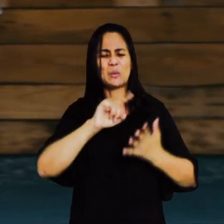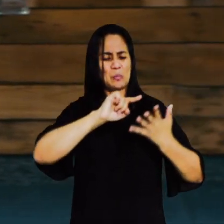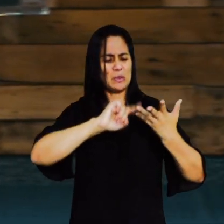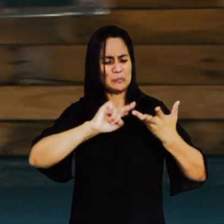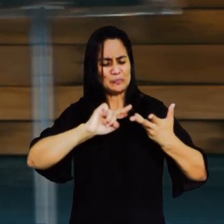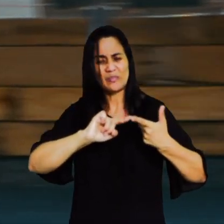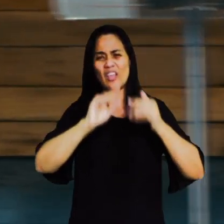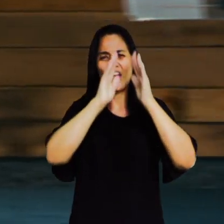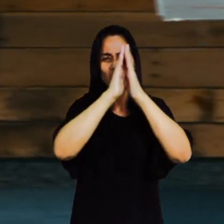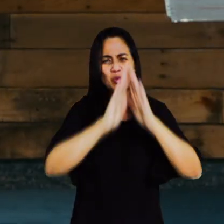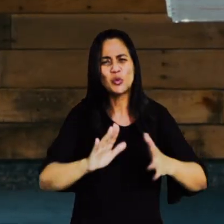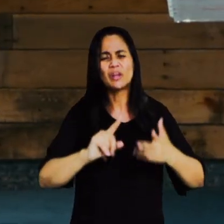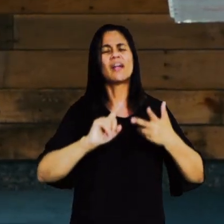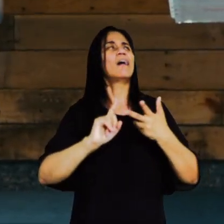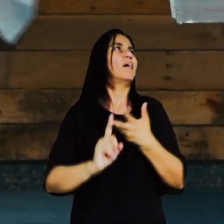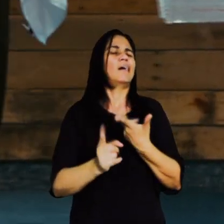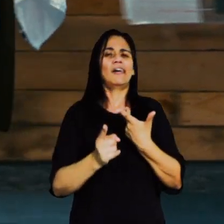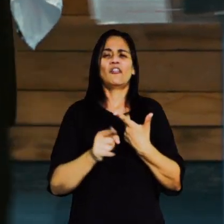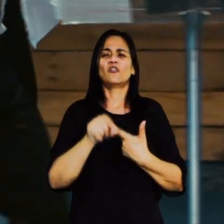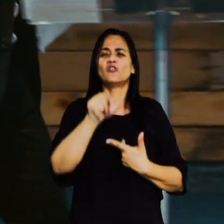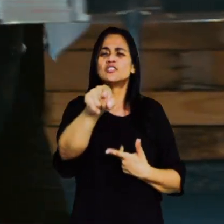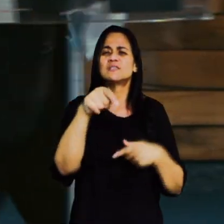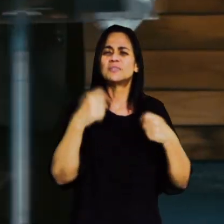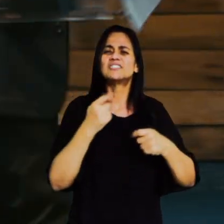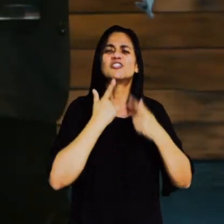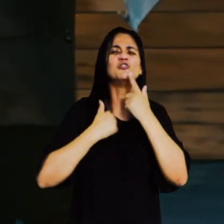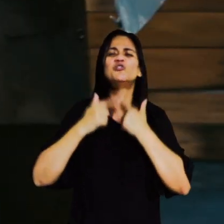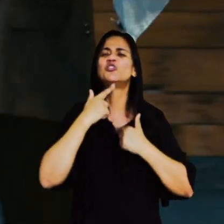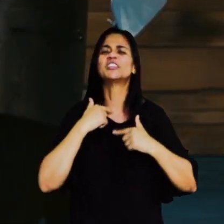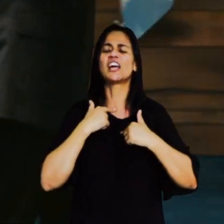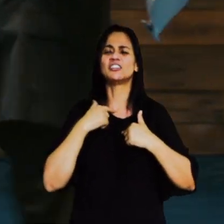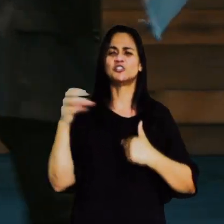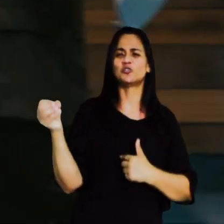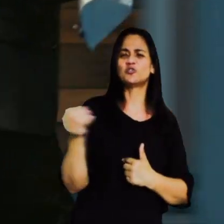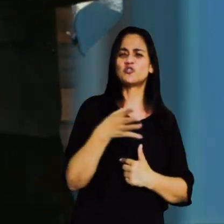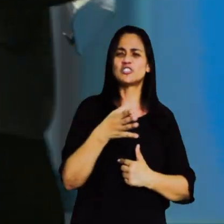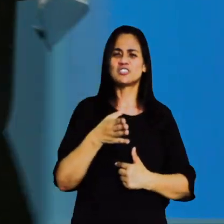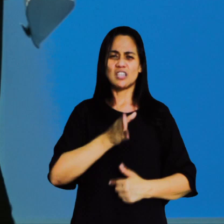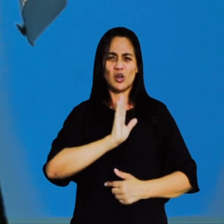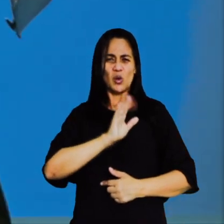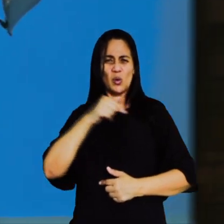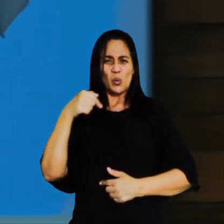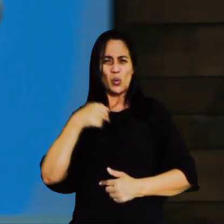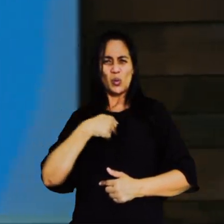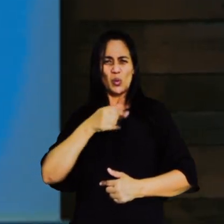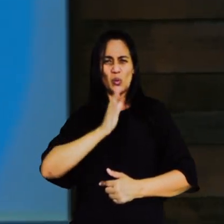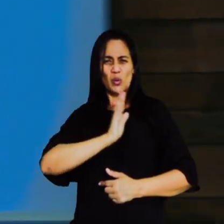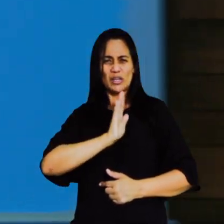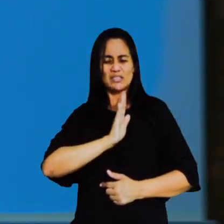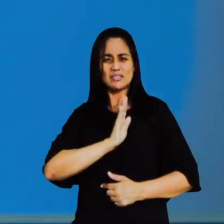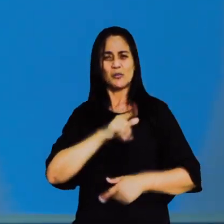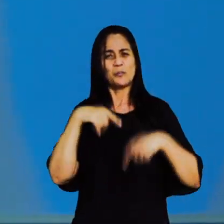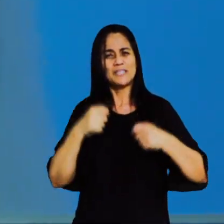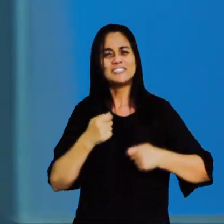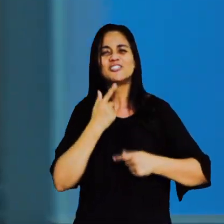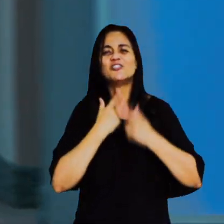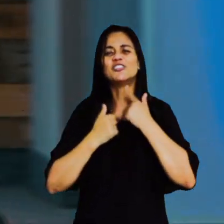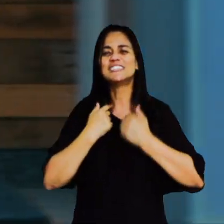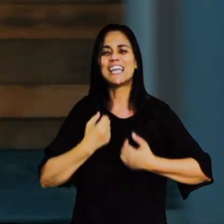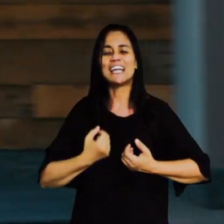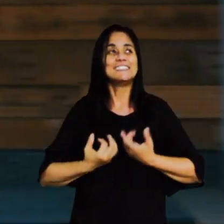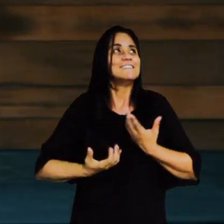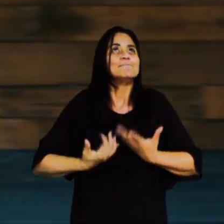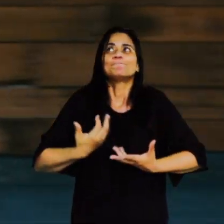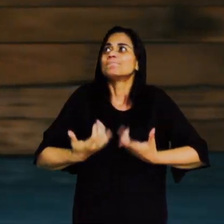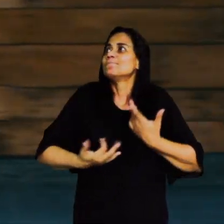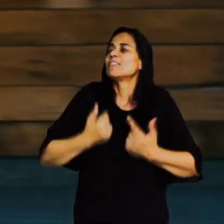como você dizer que você é novo convertido e você não anseia na tua alma aquele desejo sobrenatural de querer estar pertinho de Deus, de querer ouvir a palavra de Deus, de querer